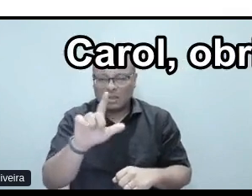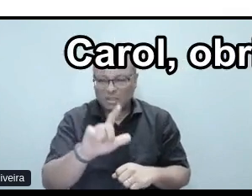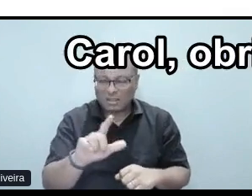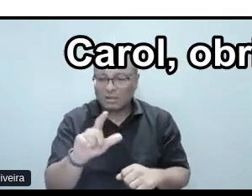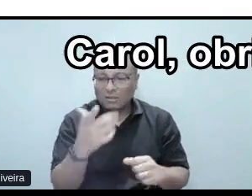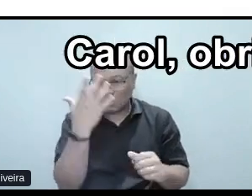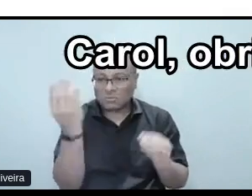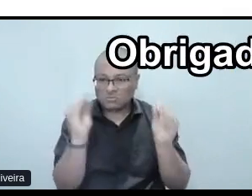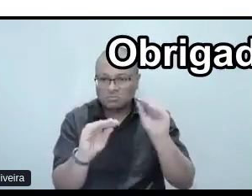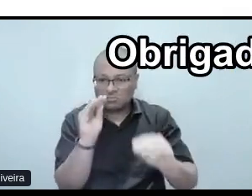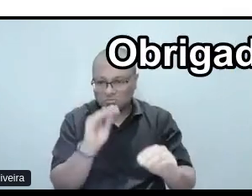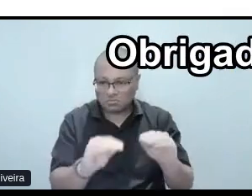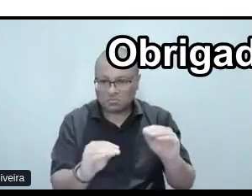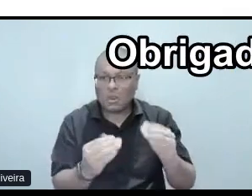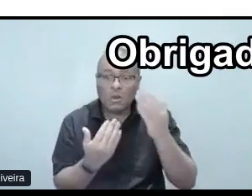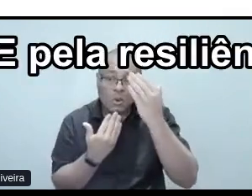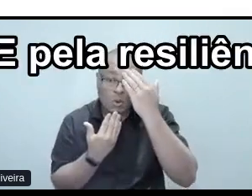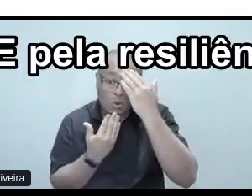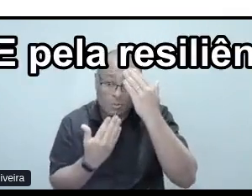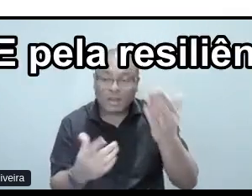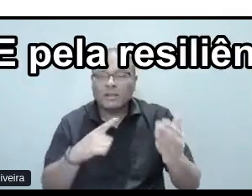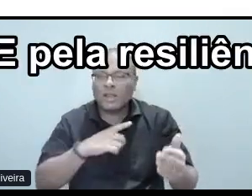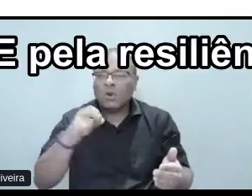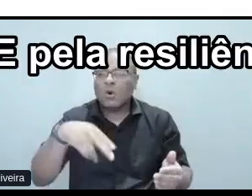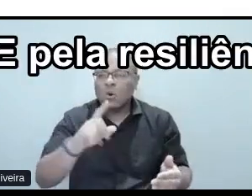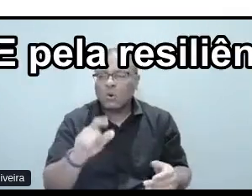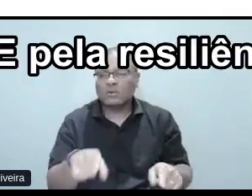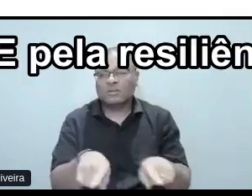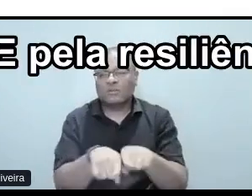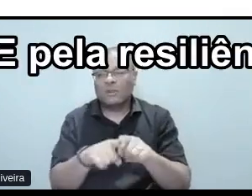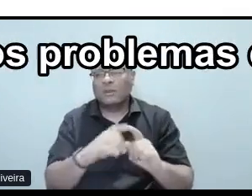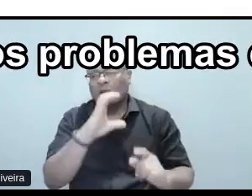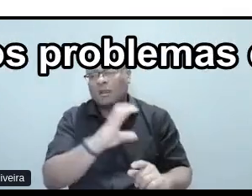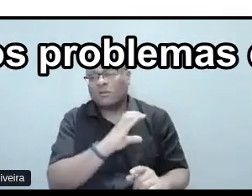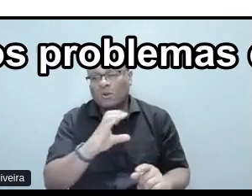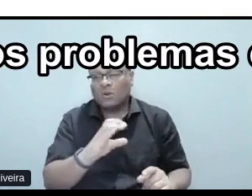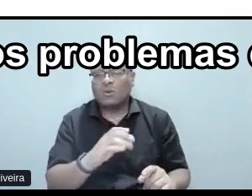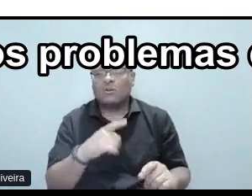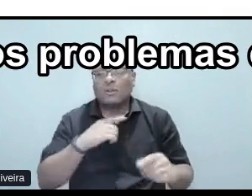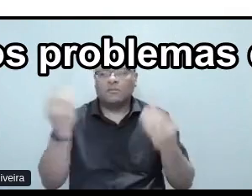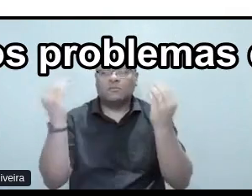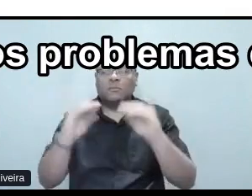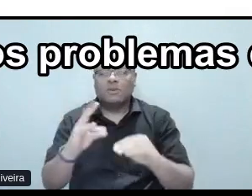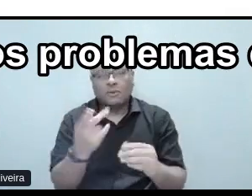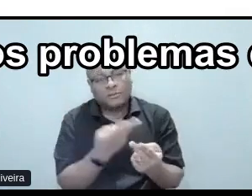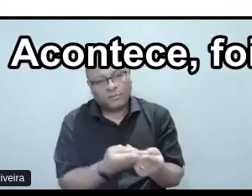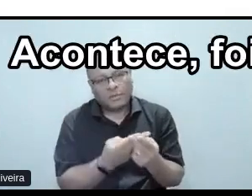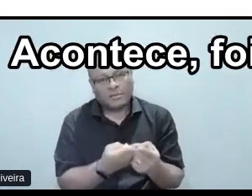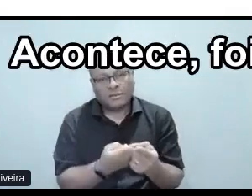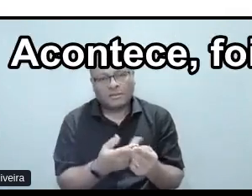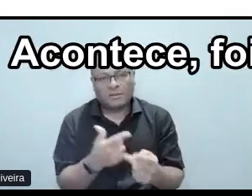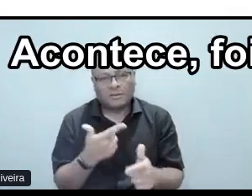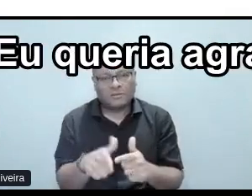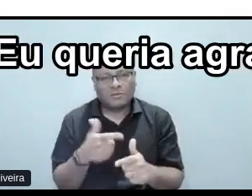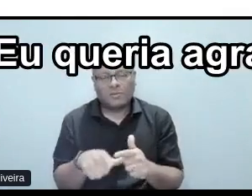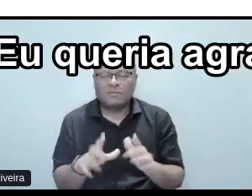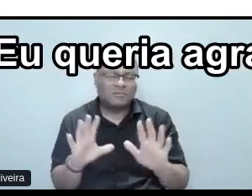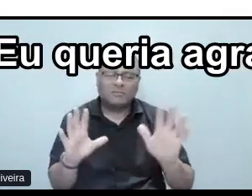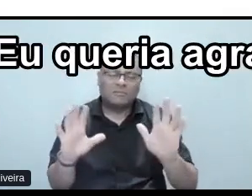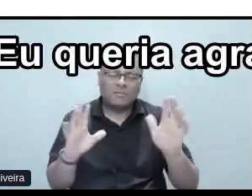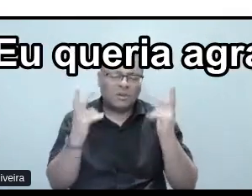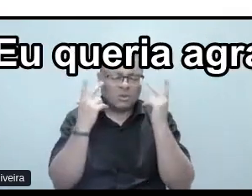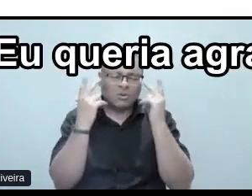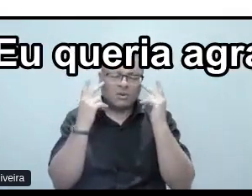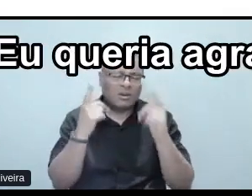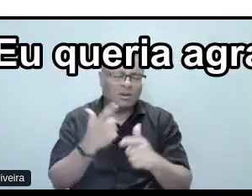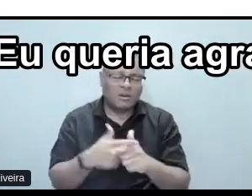coisas. Carol, obrigado, viu? Obrigada, e pela resiliência e paciência aí dos problemas que a gente teve. Sempre acontece, foi ótimo, gente. Eu